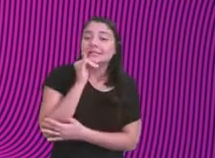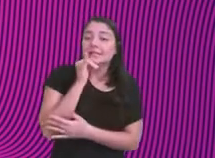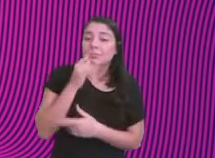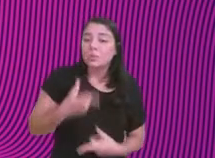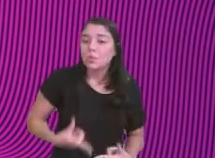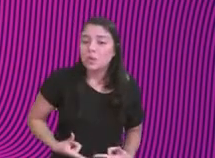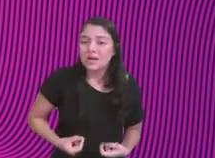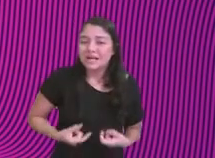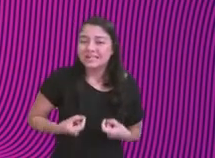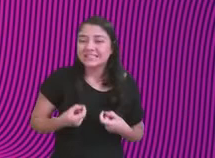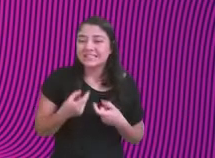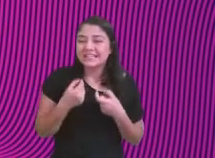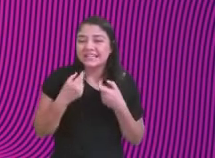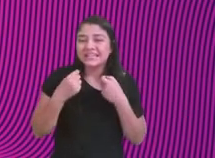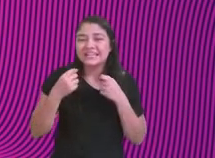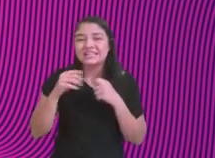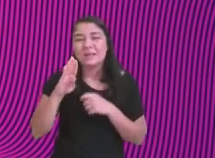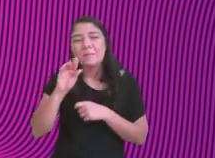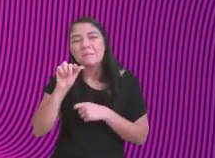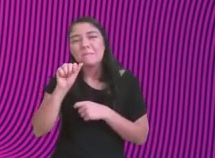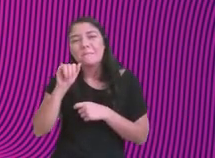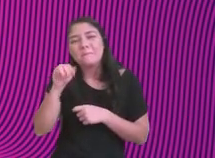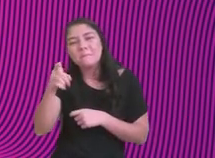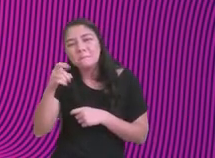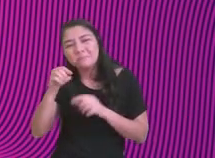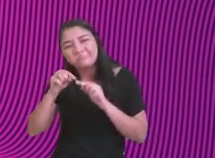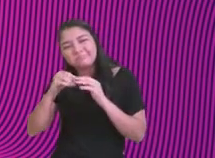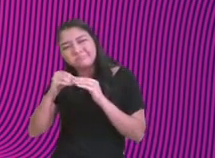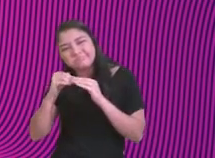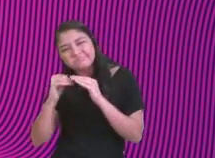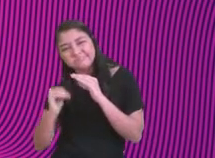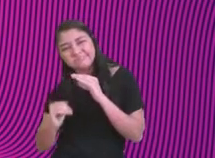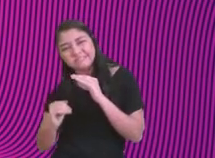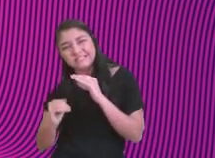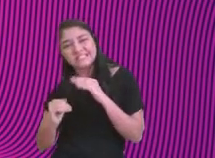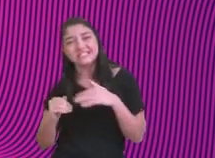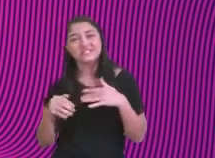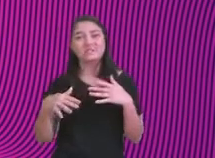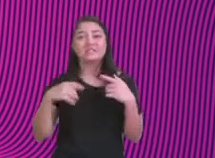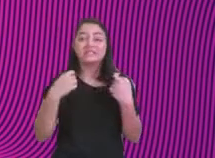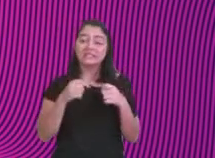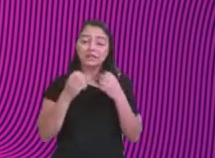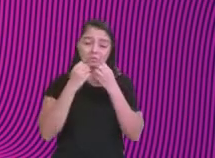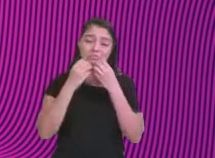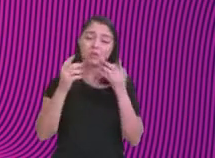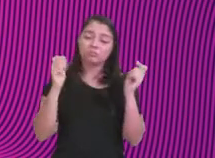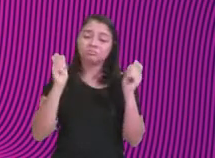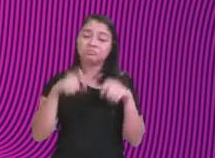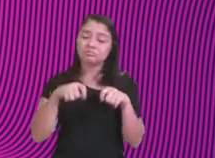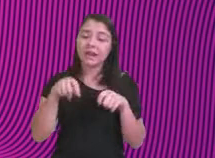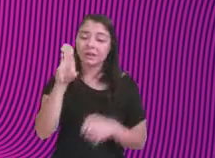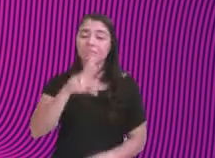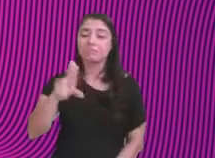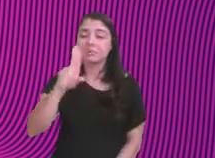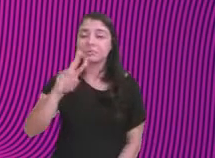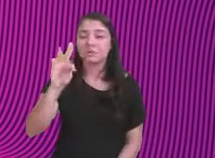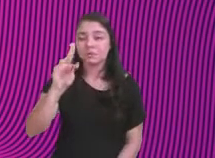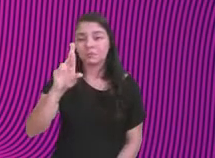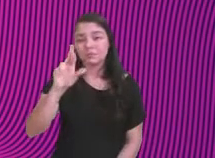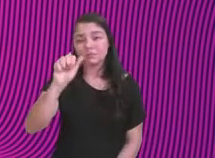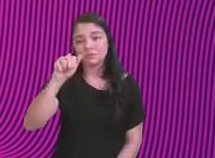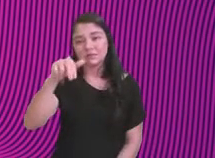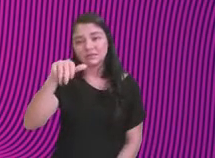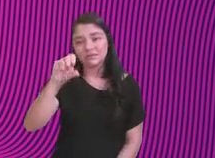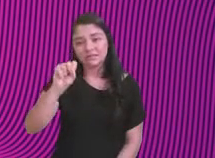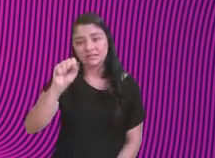estão localizados próximos da linha pictínea, a gente vai fazer uma ressecção intercinteriana, a gente tem que fazer abordagem perineal, não tem como